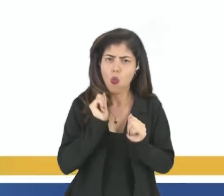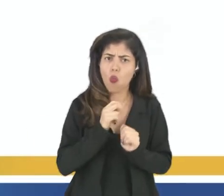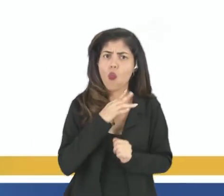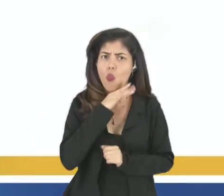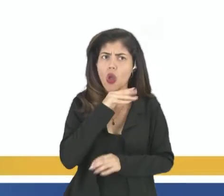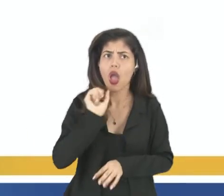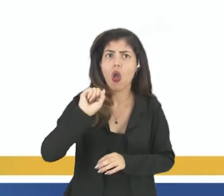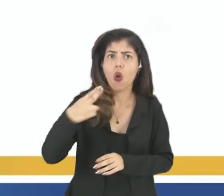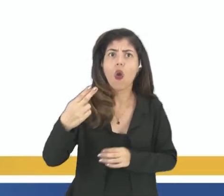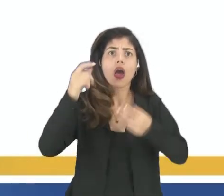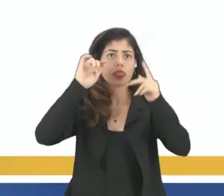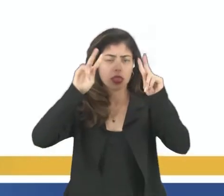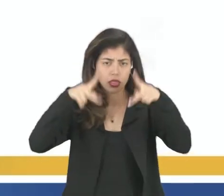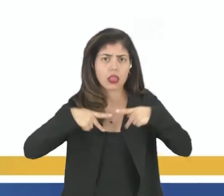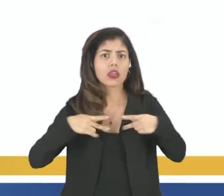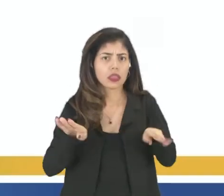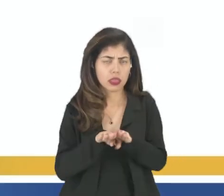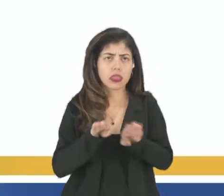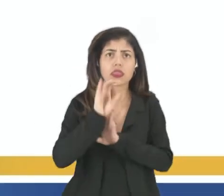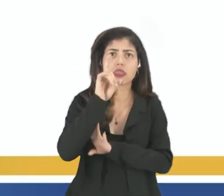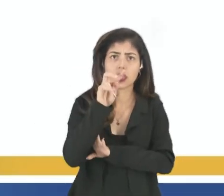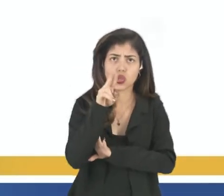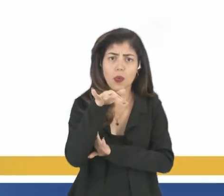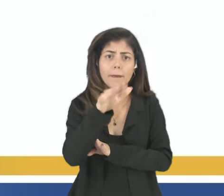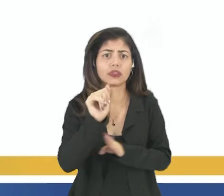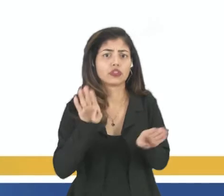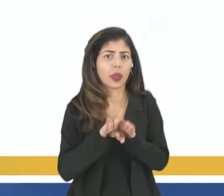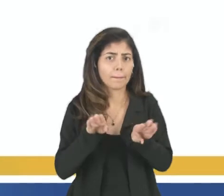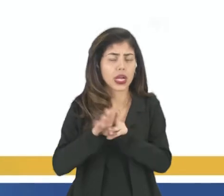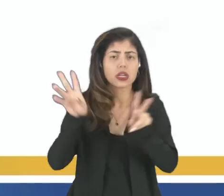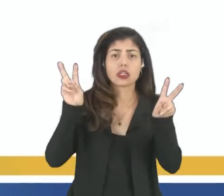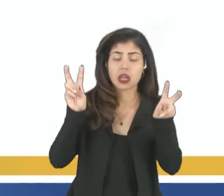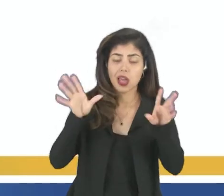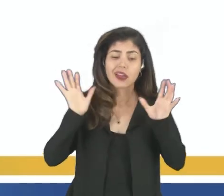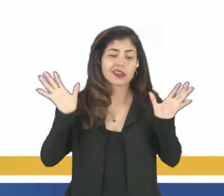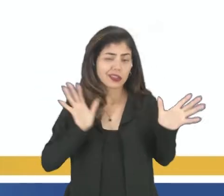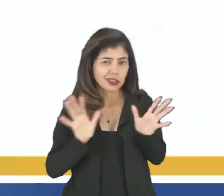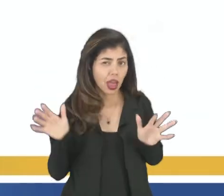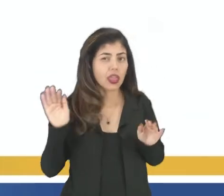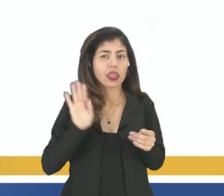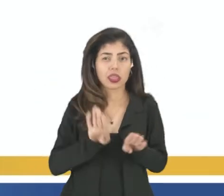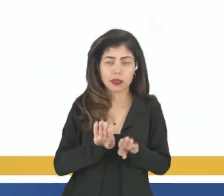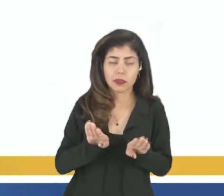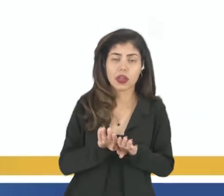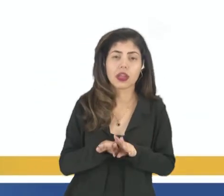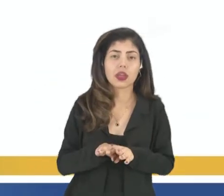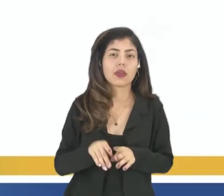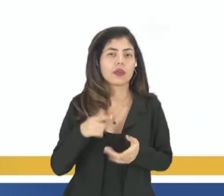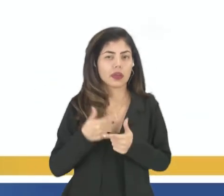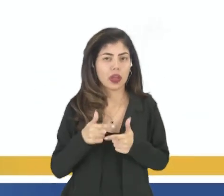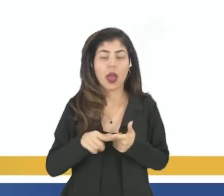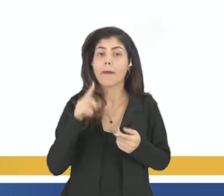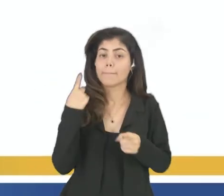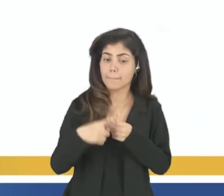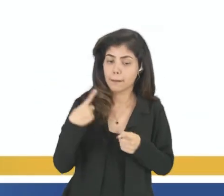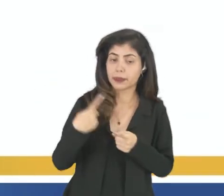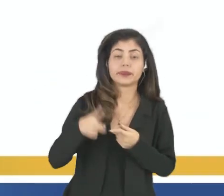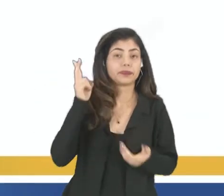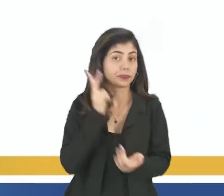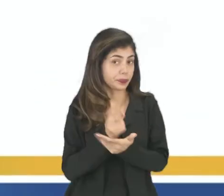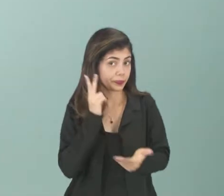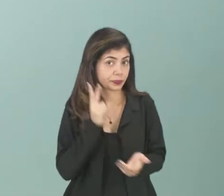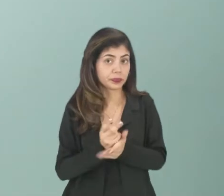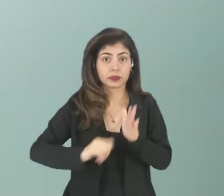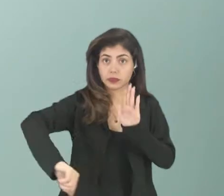cruéis, desumanos ou degradantes. E aí é onde a gente entra no tema mais sensível e mais polêmico. Porque mesmo as pessoas que teriam